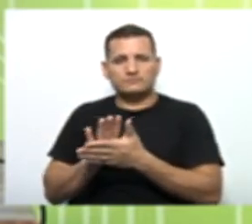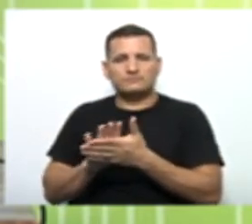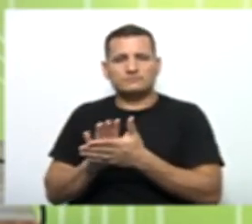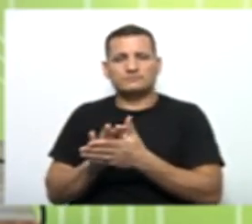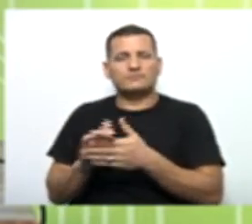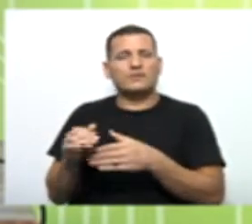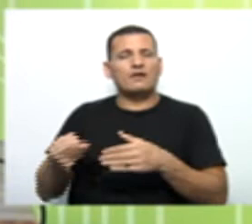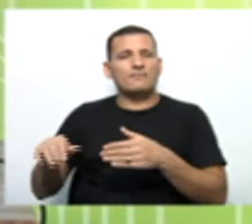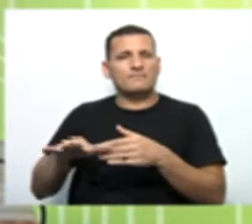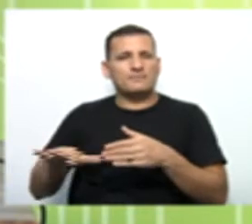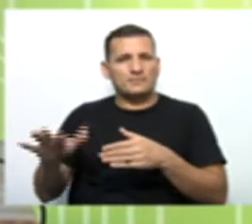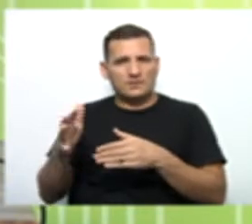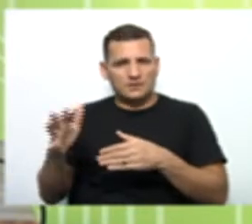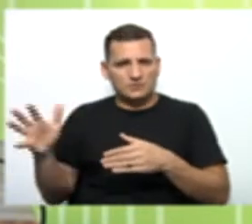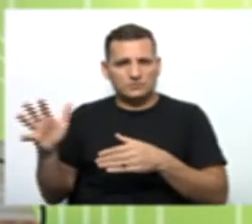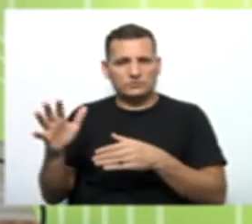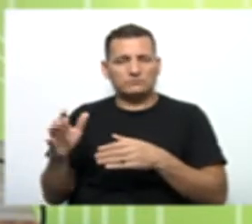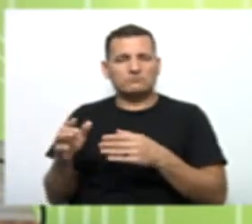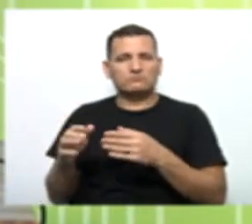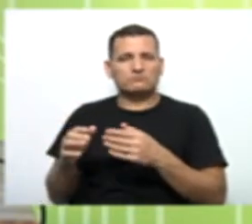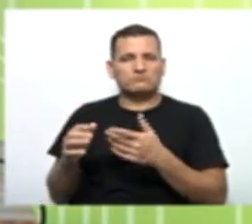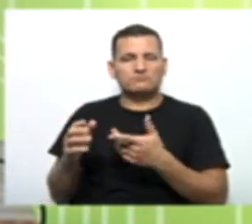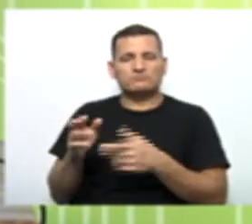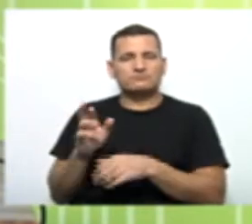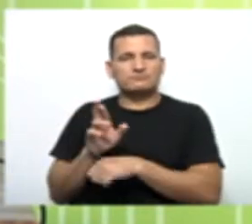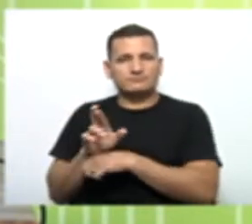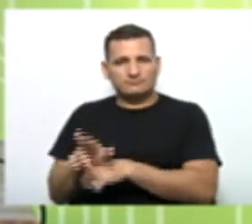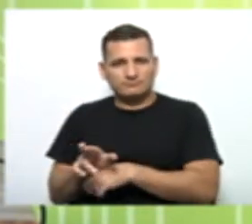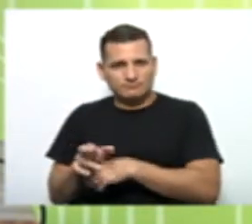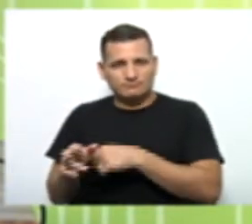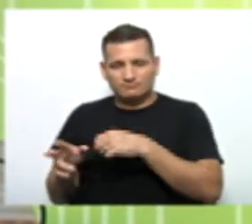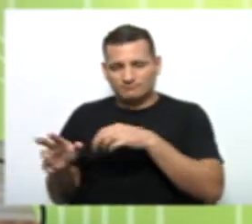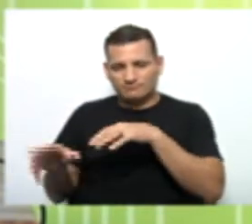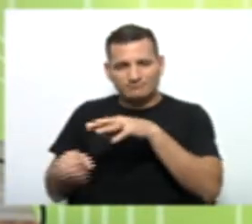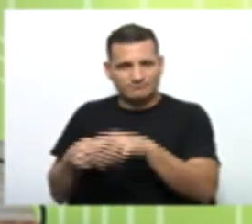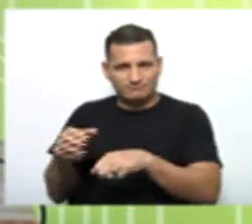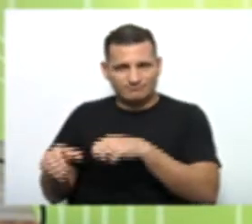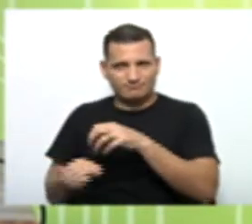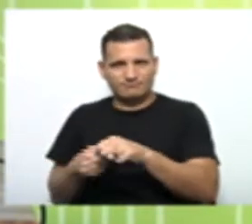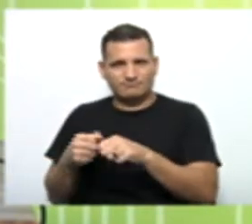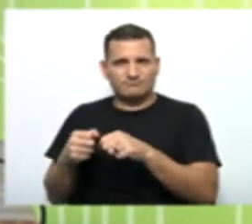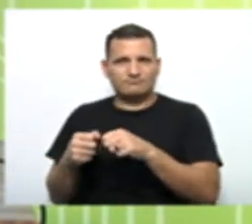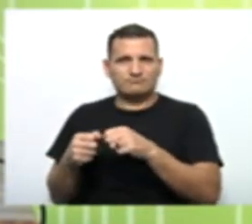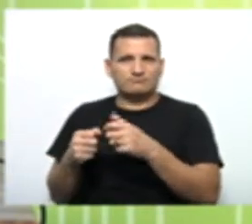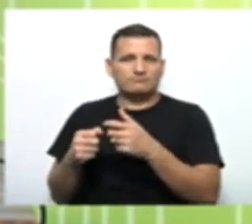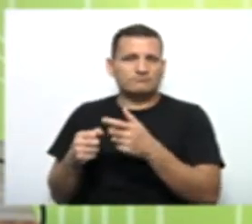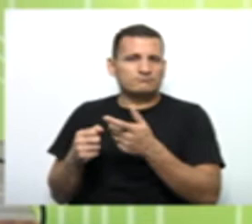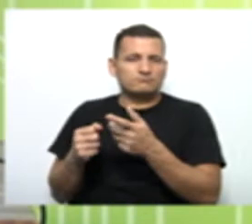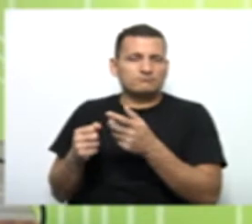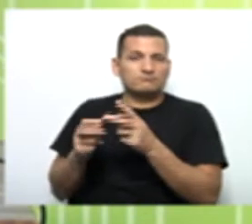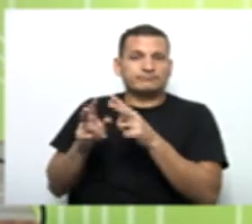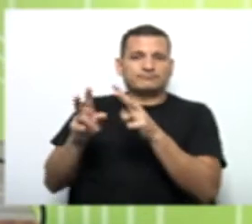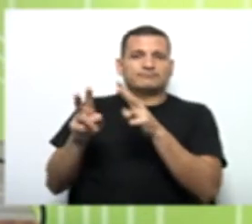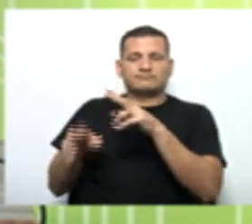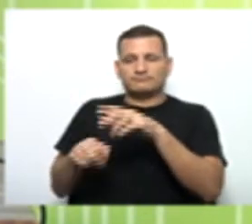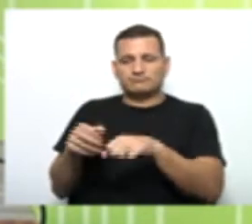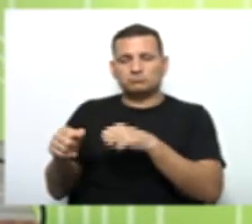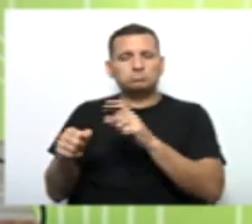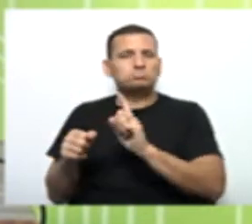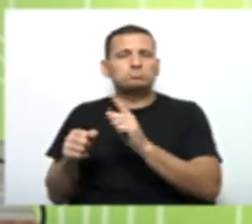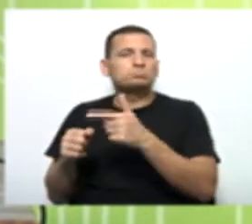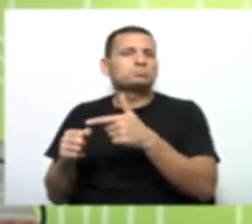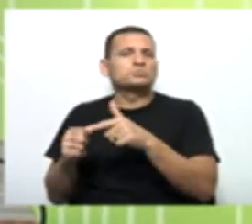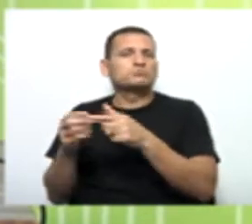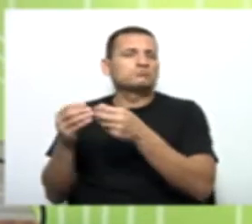retirada do meio ambiente que vai causar, não vai ser uma quantidade de recursos grande retirada do meio ambiente. Então não vai causar uma